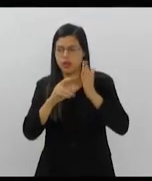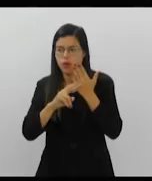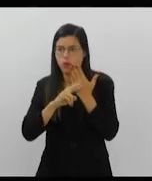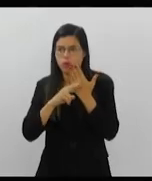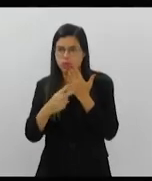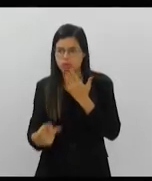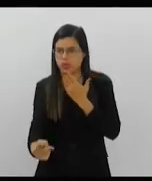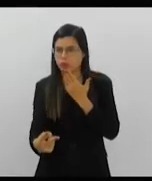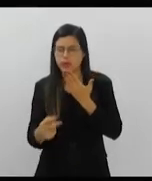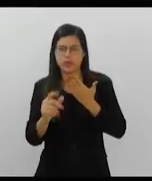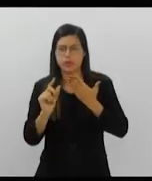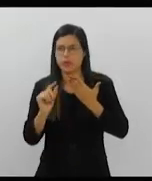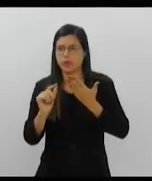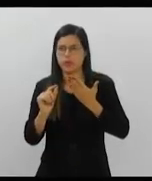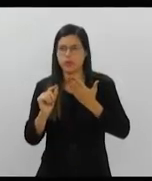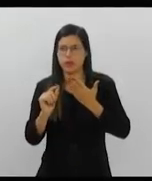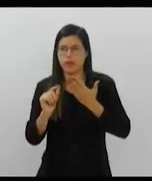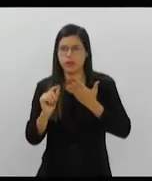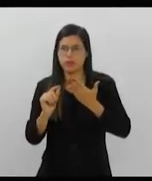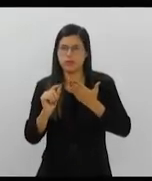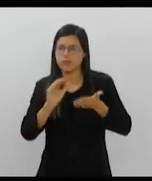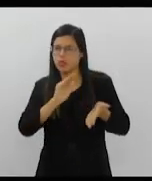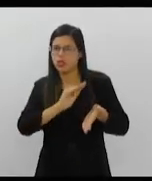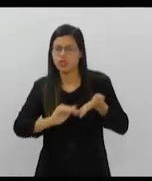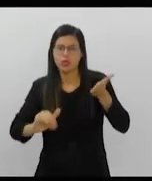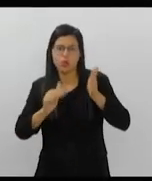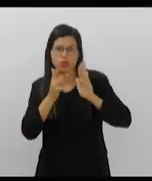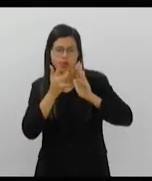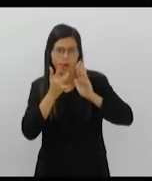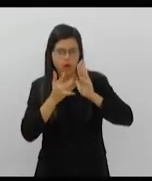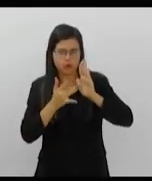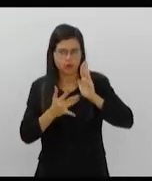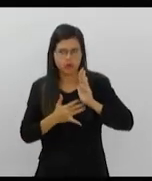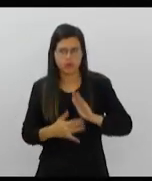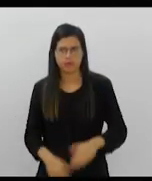consequência, saiu de pauta.